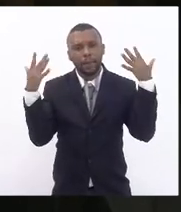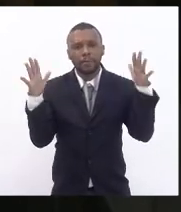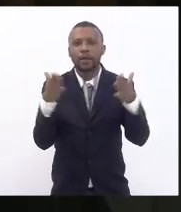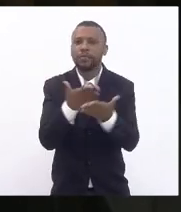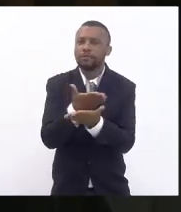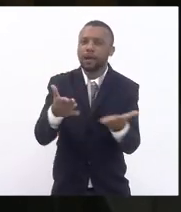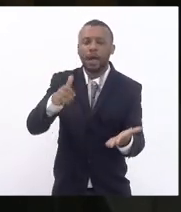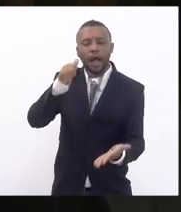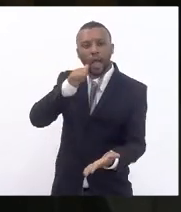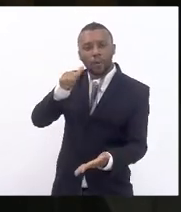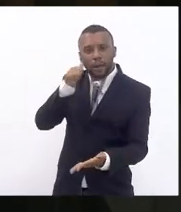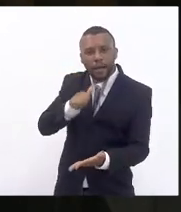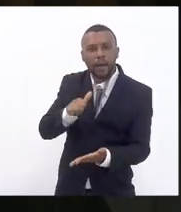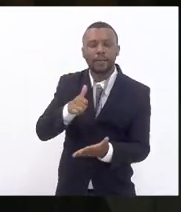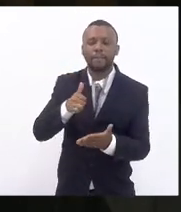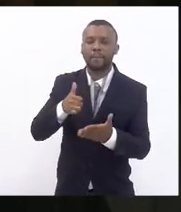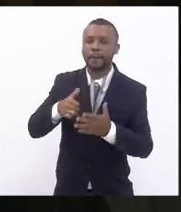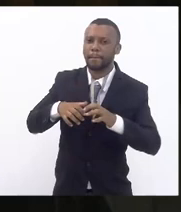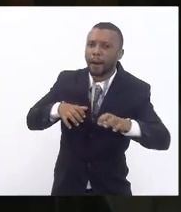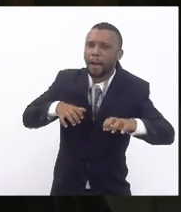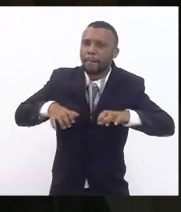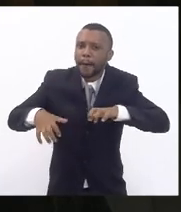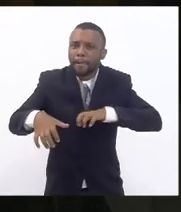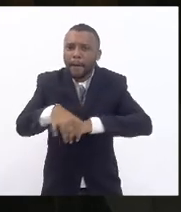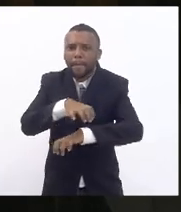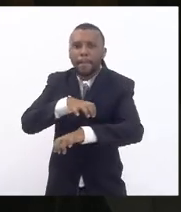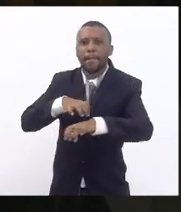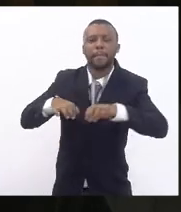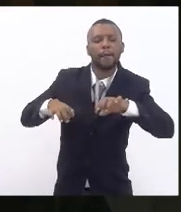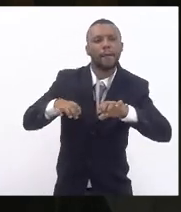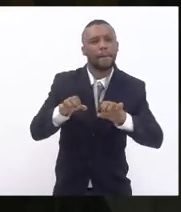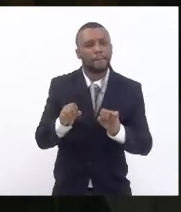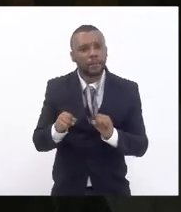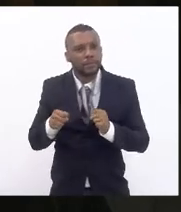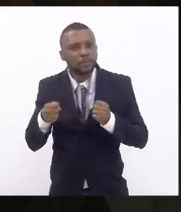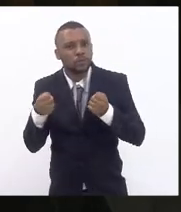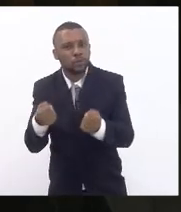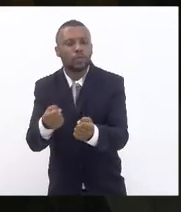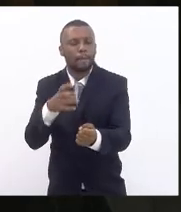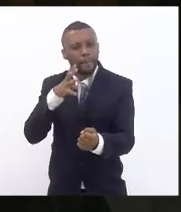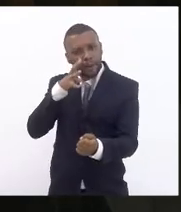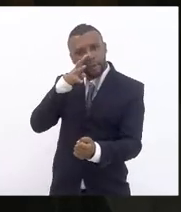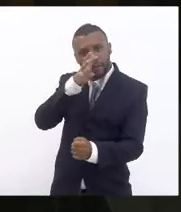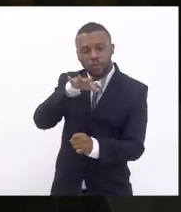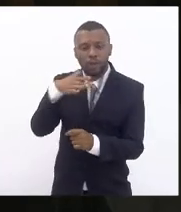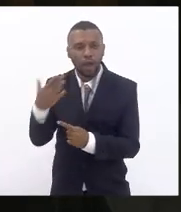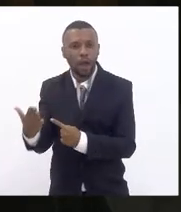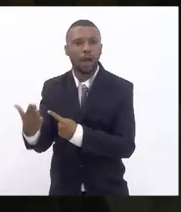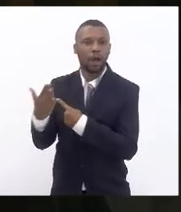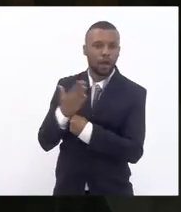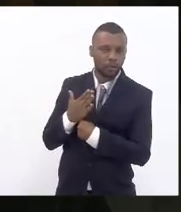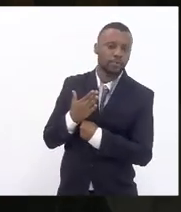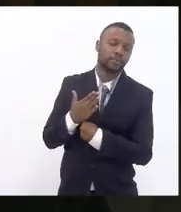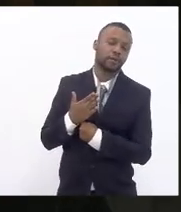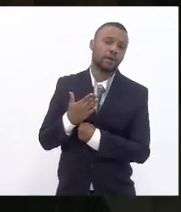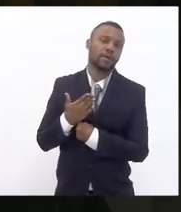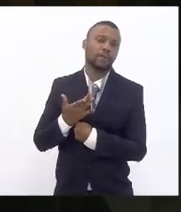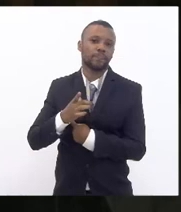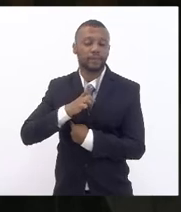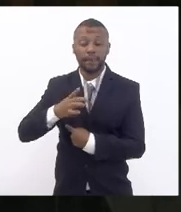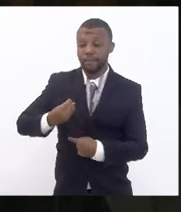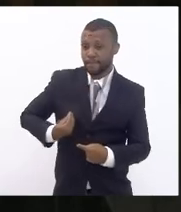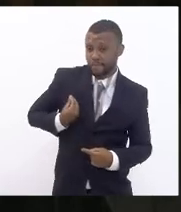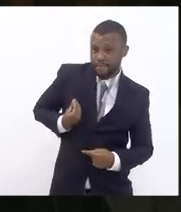mulheres pela luta, pela perseverança, né, por nos ajudar a termos, né, não só vida,